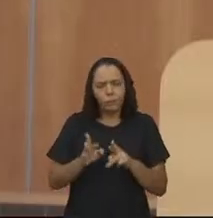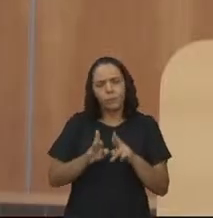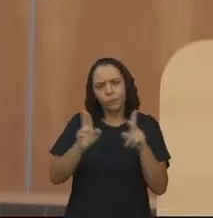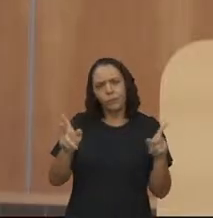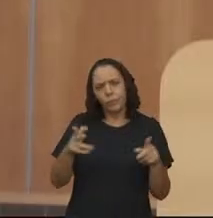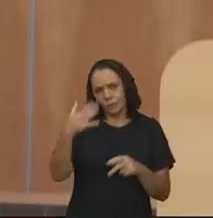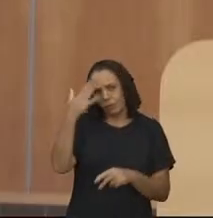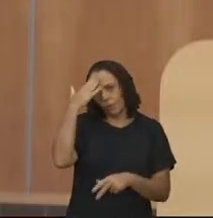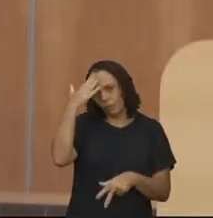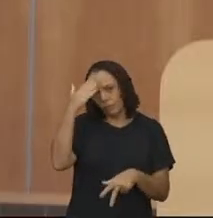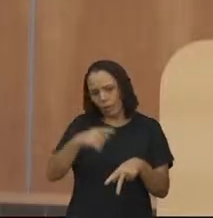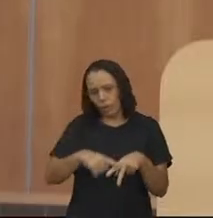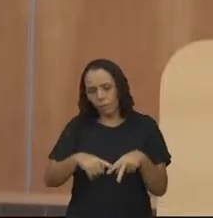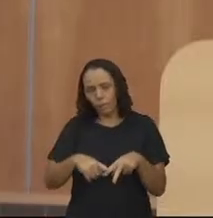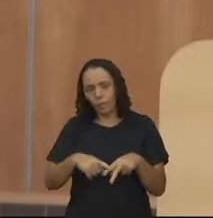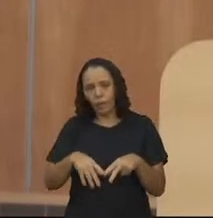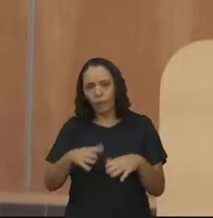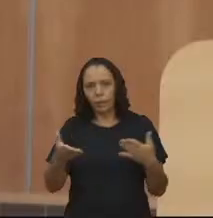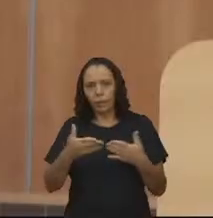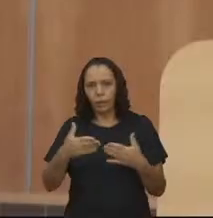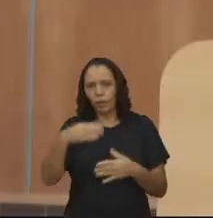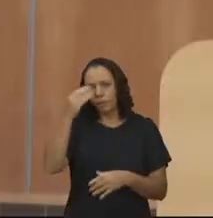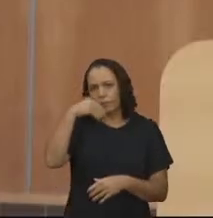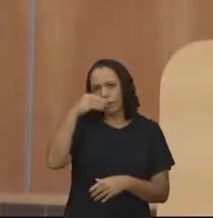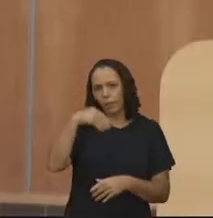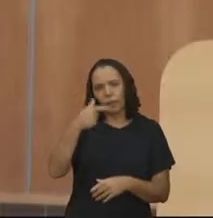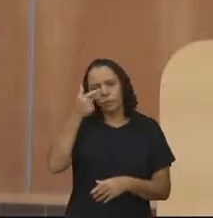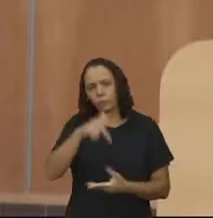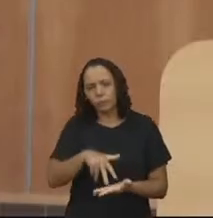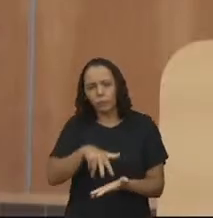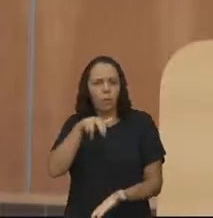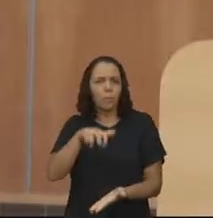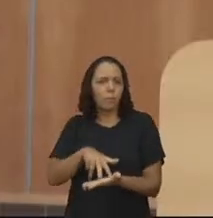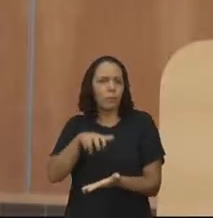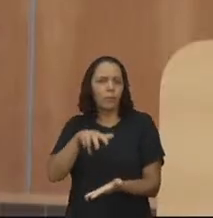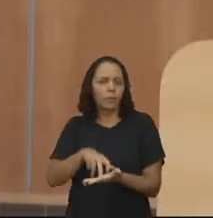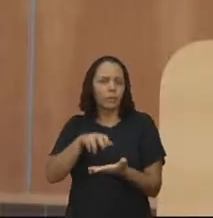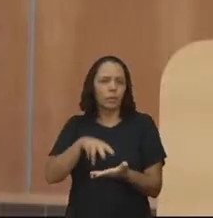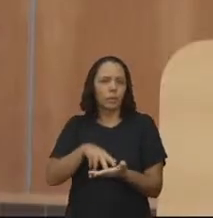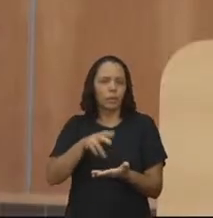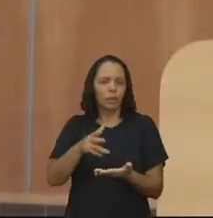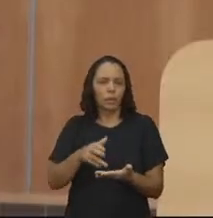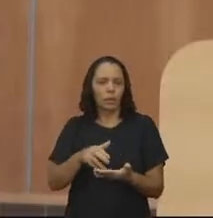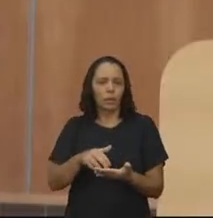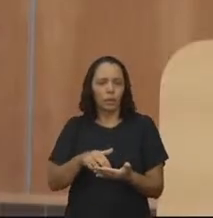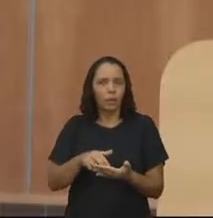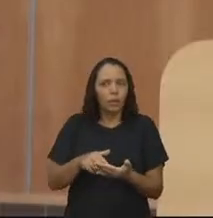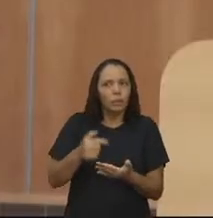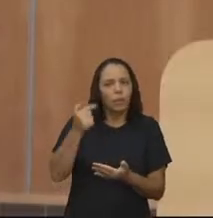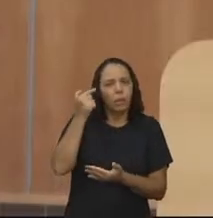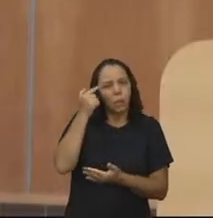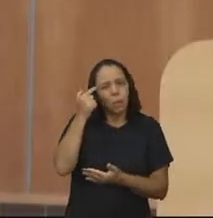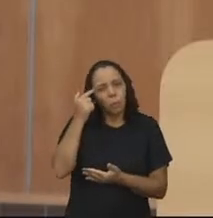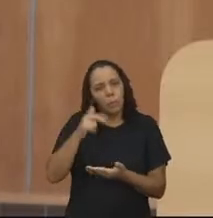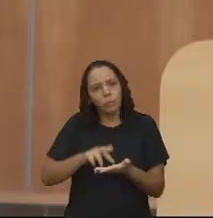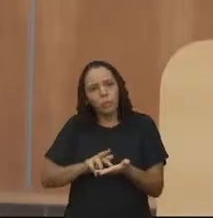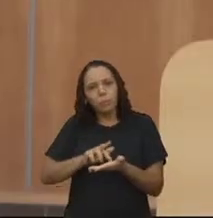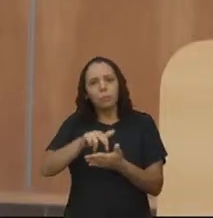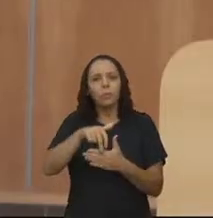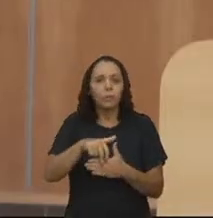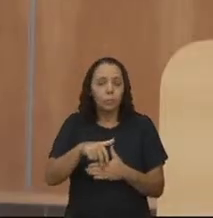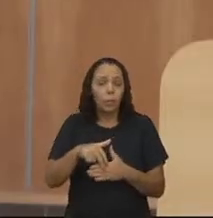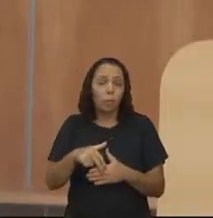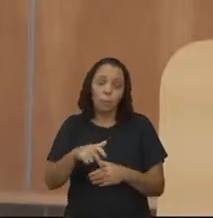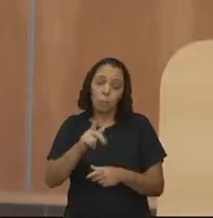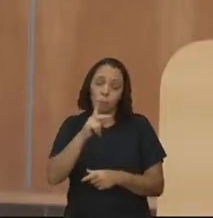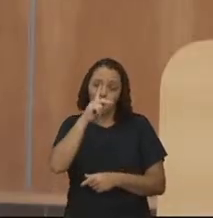Minha perna não está mais aquela perna de ficar pulando. Agora, para subir, eu já tenho que pensar que eu vou subir. Posso quebrar a perna,